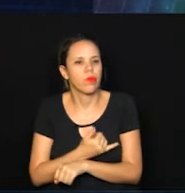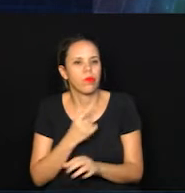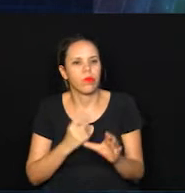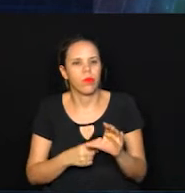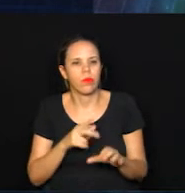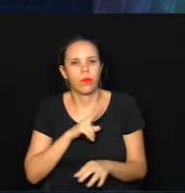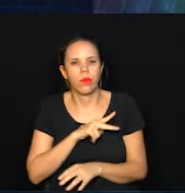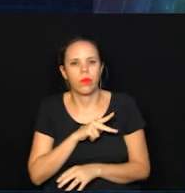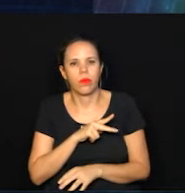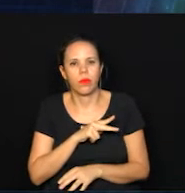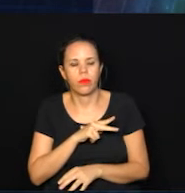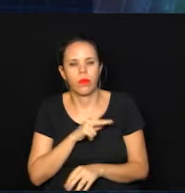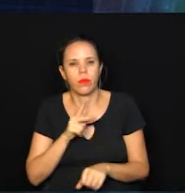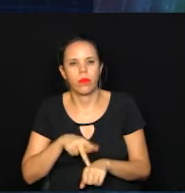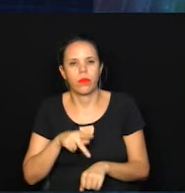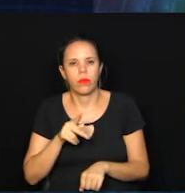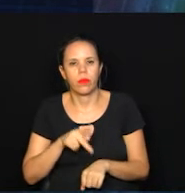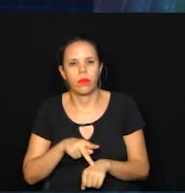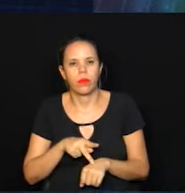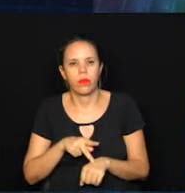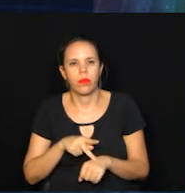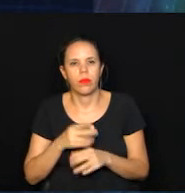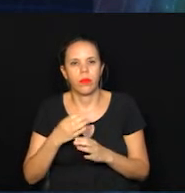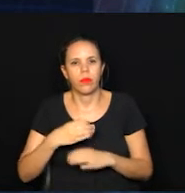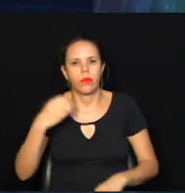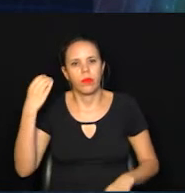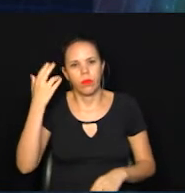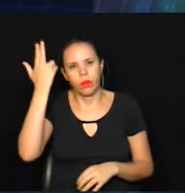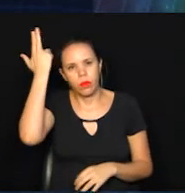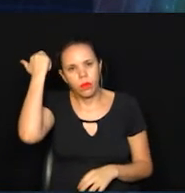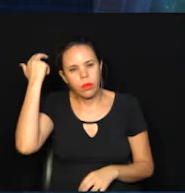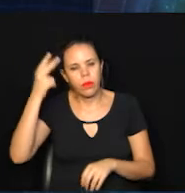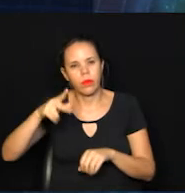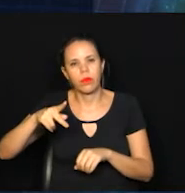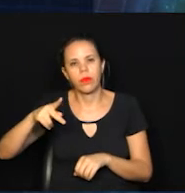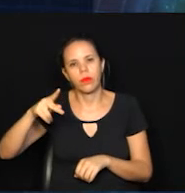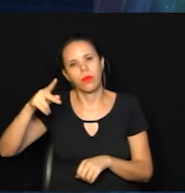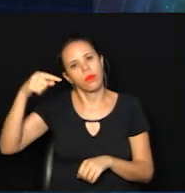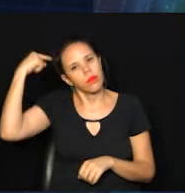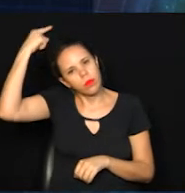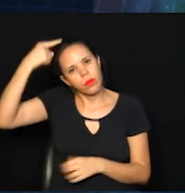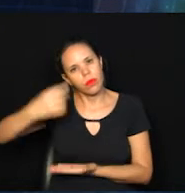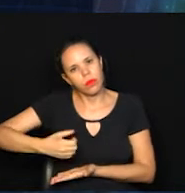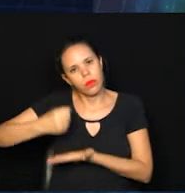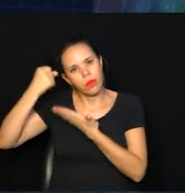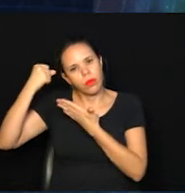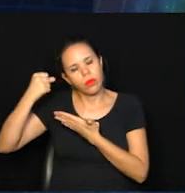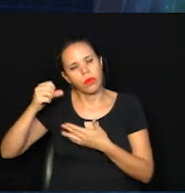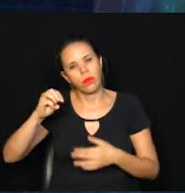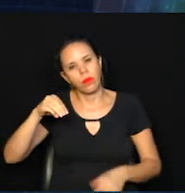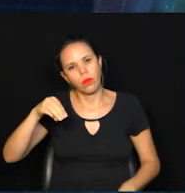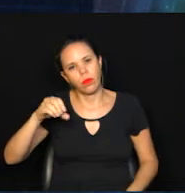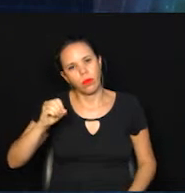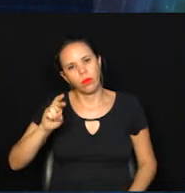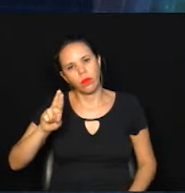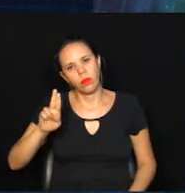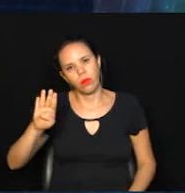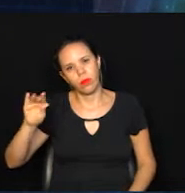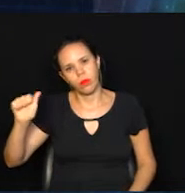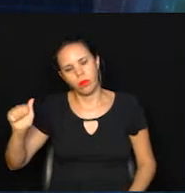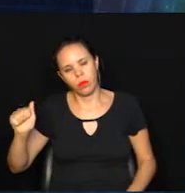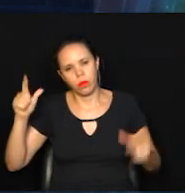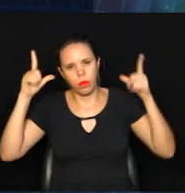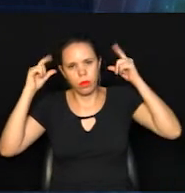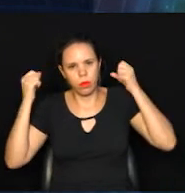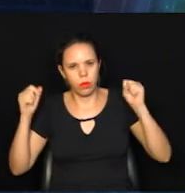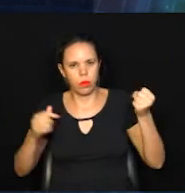Jaguariúna, Cosmópolis, Arthur Nogueira, Pedreira, Engenheiro Coelho, Santo Antônio de Posse, Morungaba e Olambra, que tem